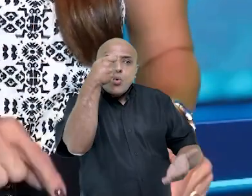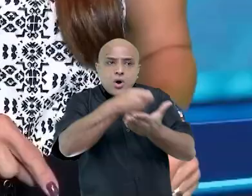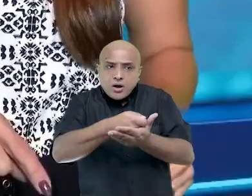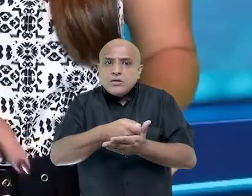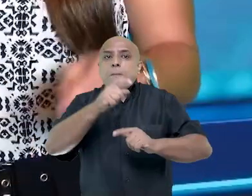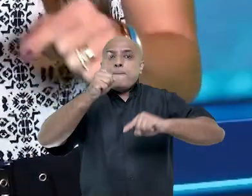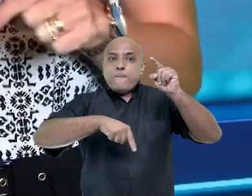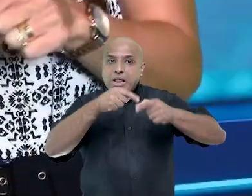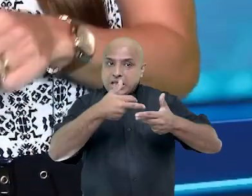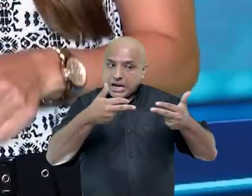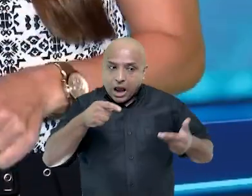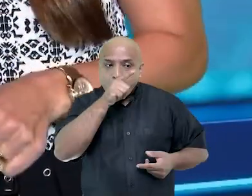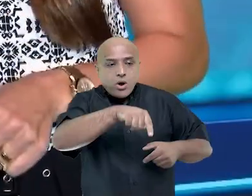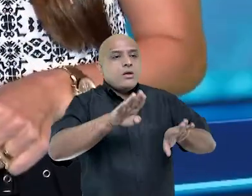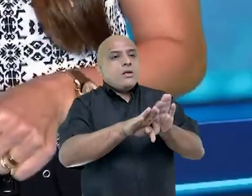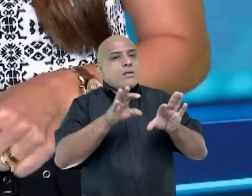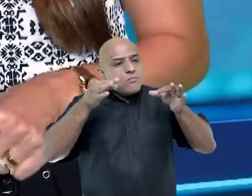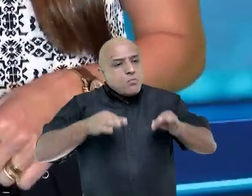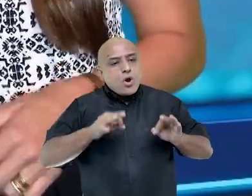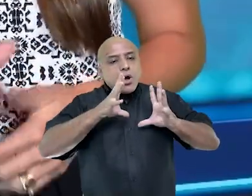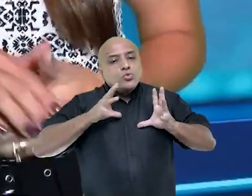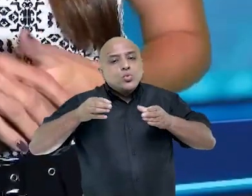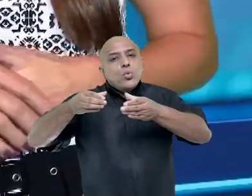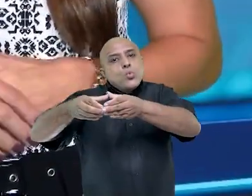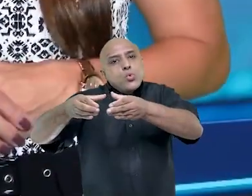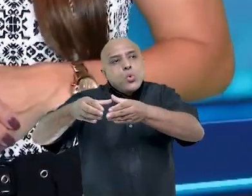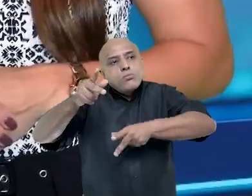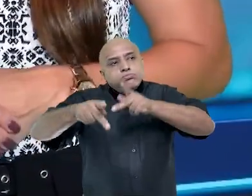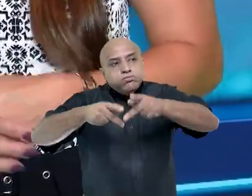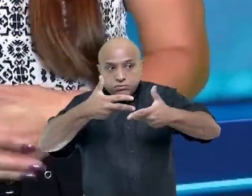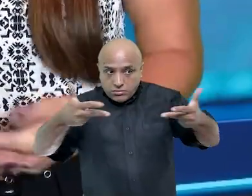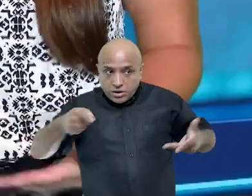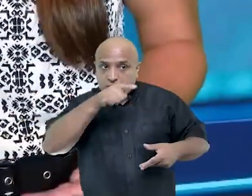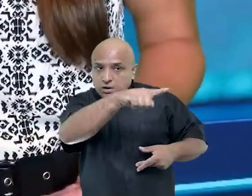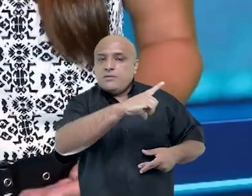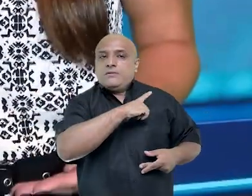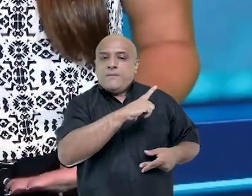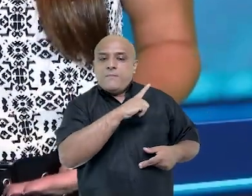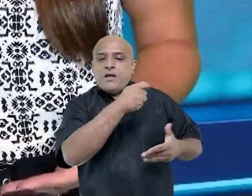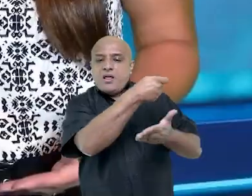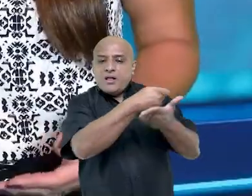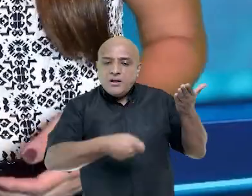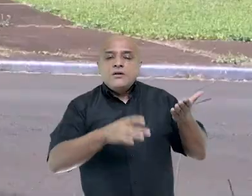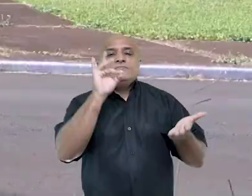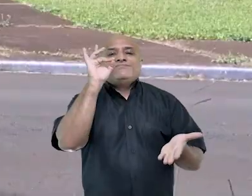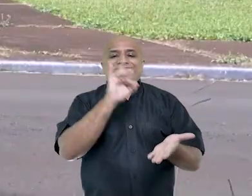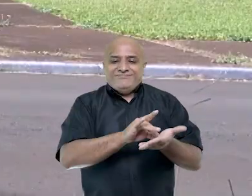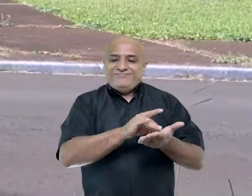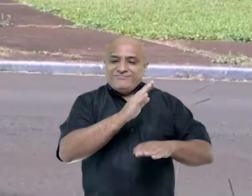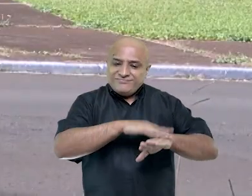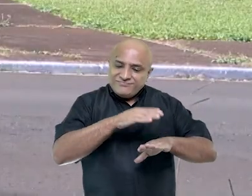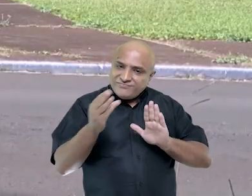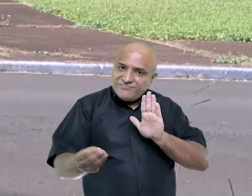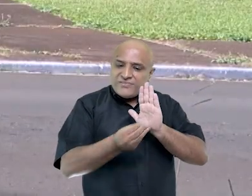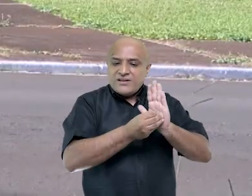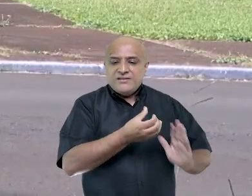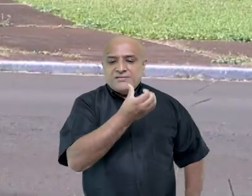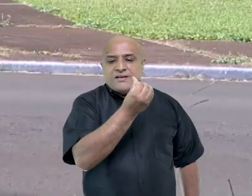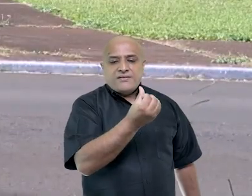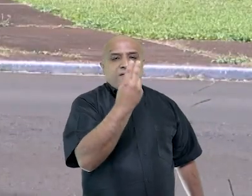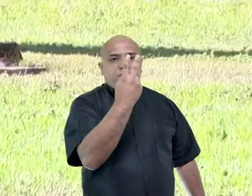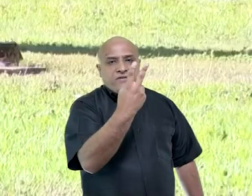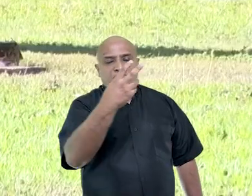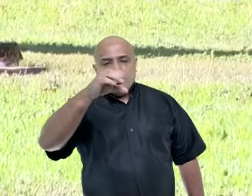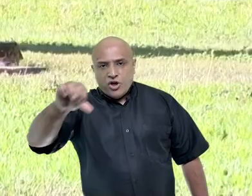danos materiais e morais coletivos, o que, segundo o relator, também está consolidado pela súmula